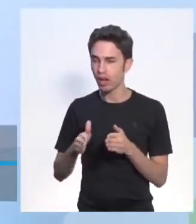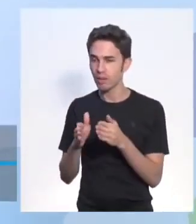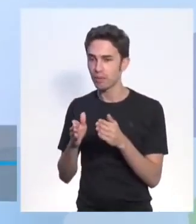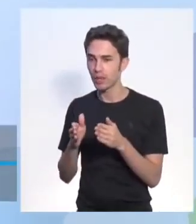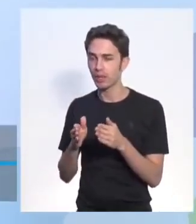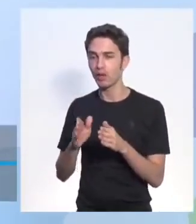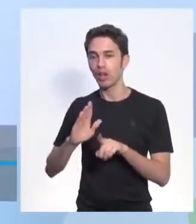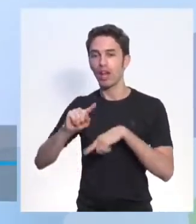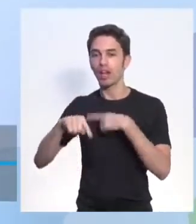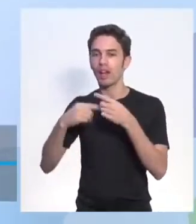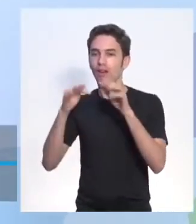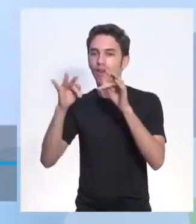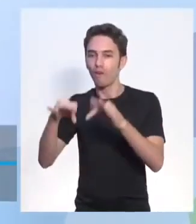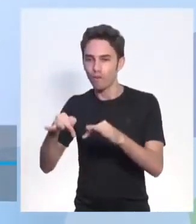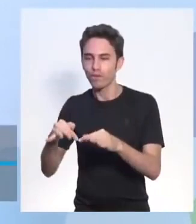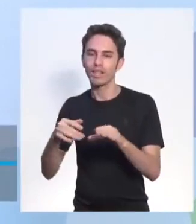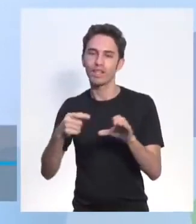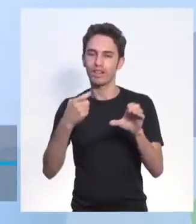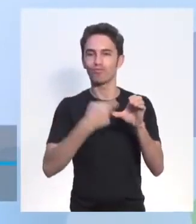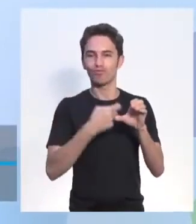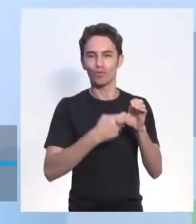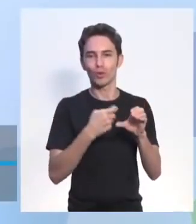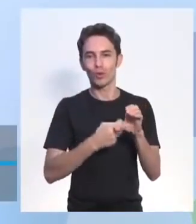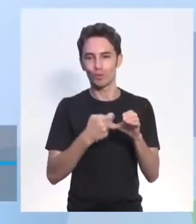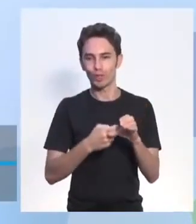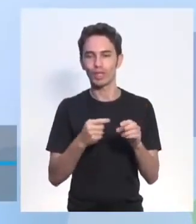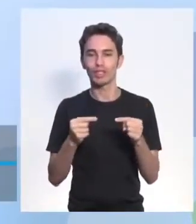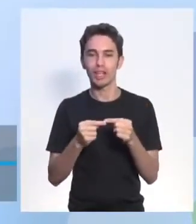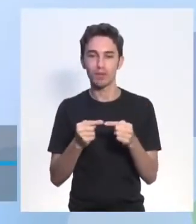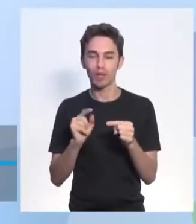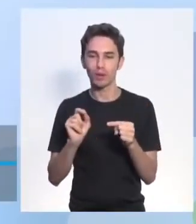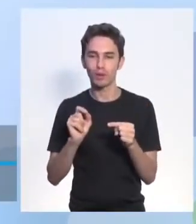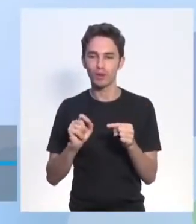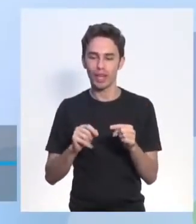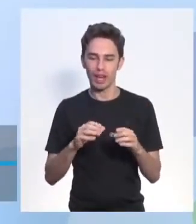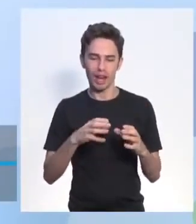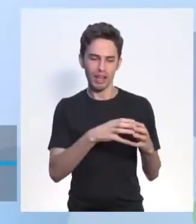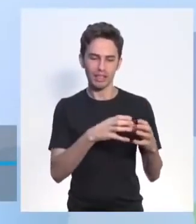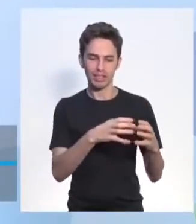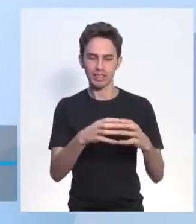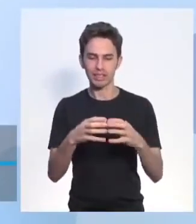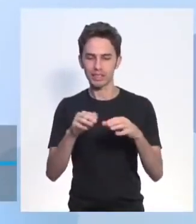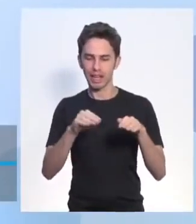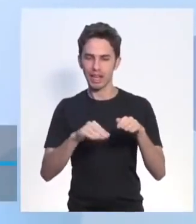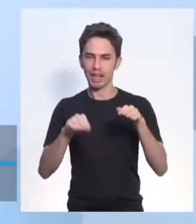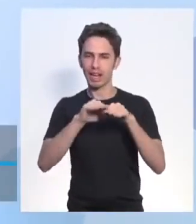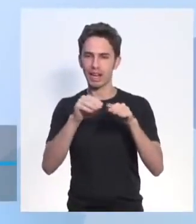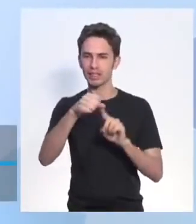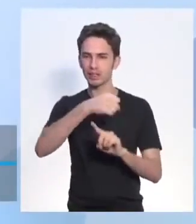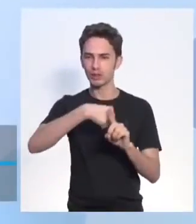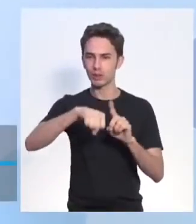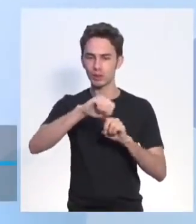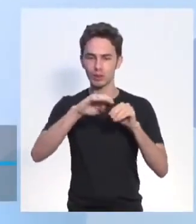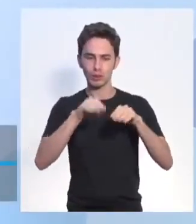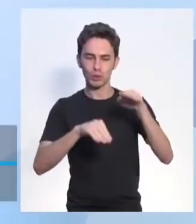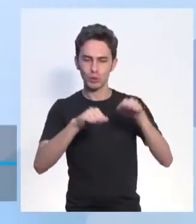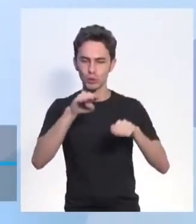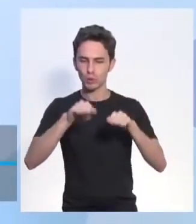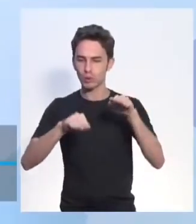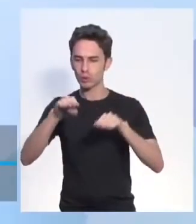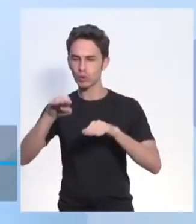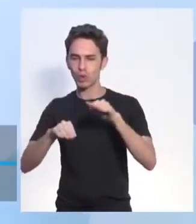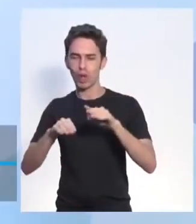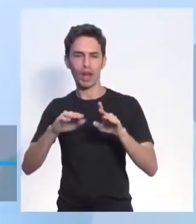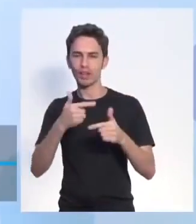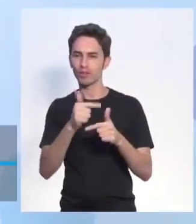esse comunismo que é a ausência das classes sociais, né, a supressão entre os